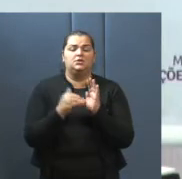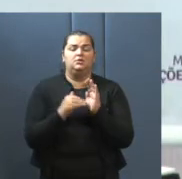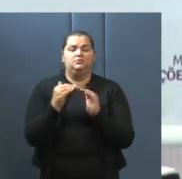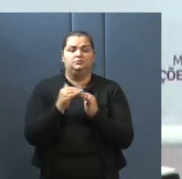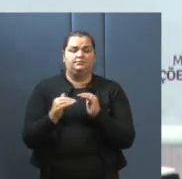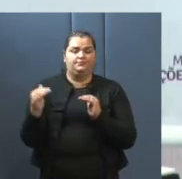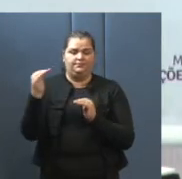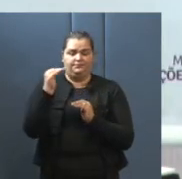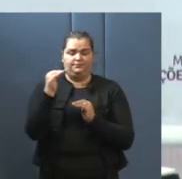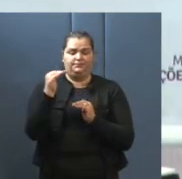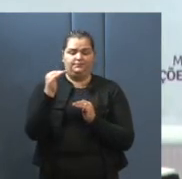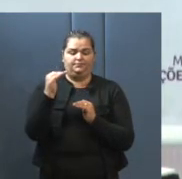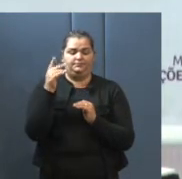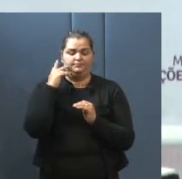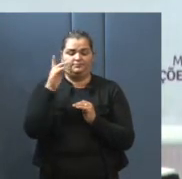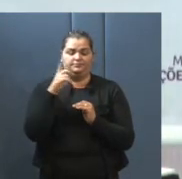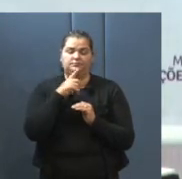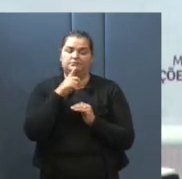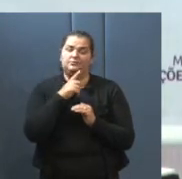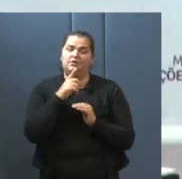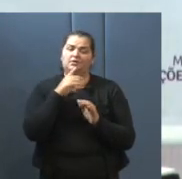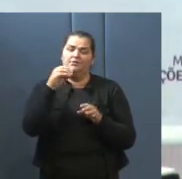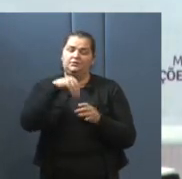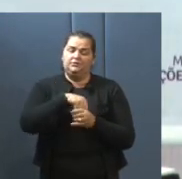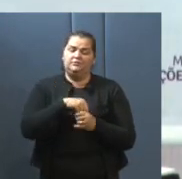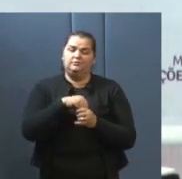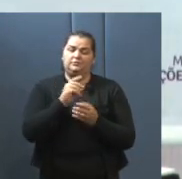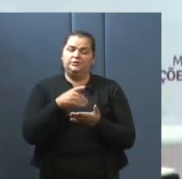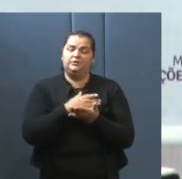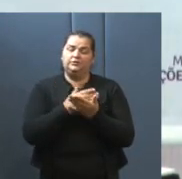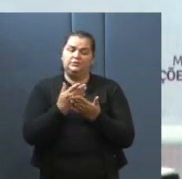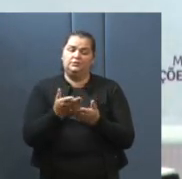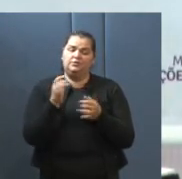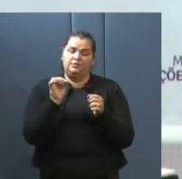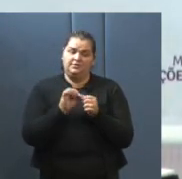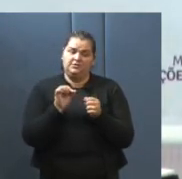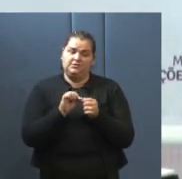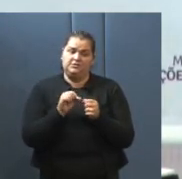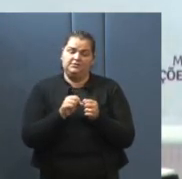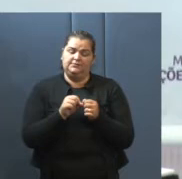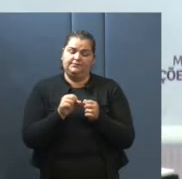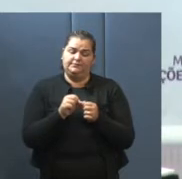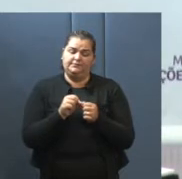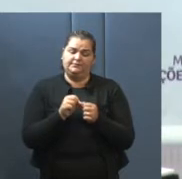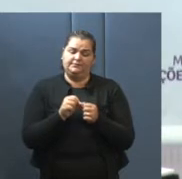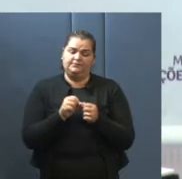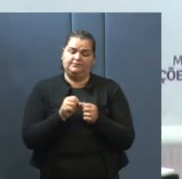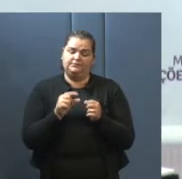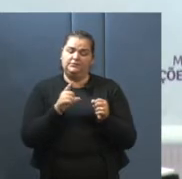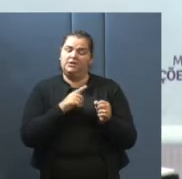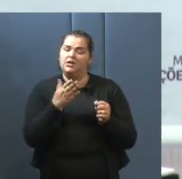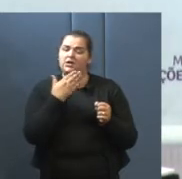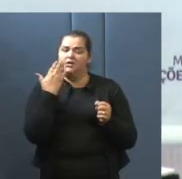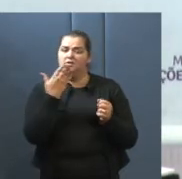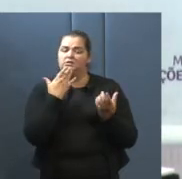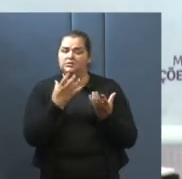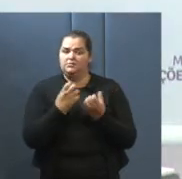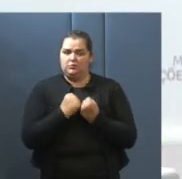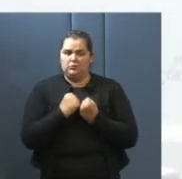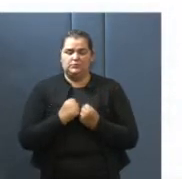superiores àqueles em que estavam quando inicialmente fizeram face aos benefícios